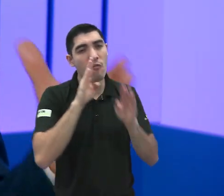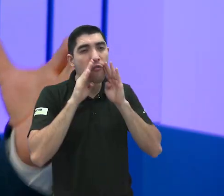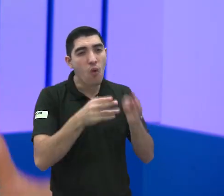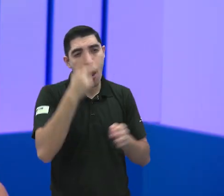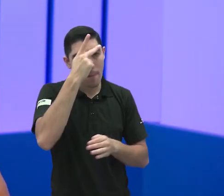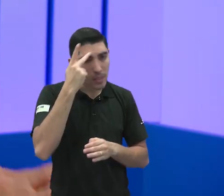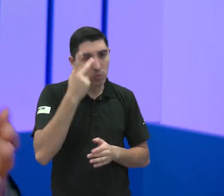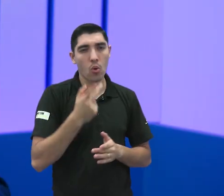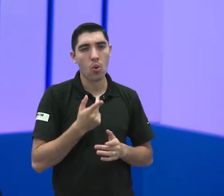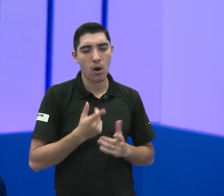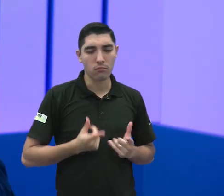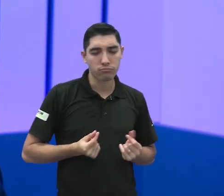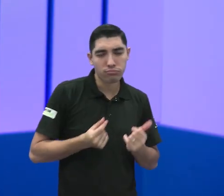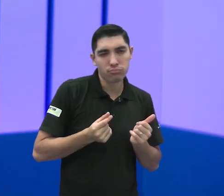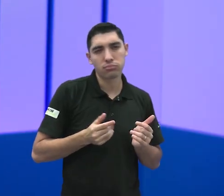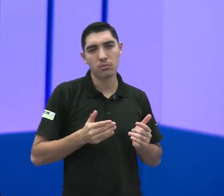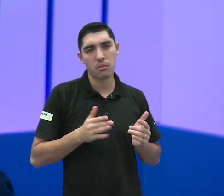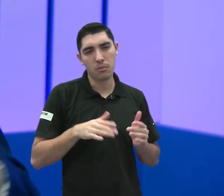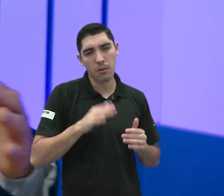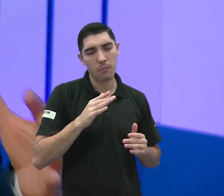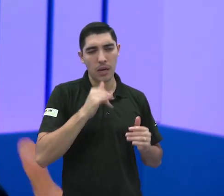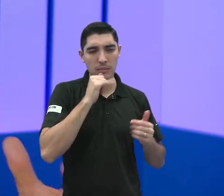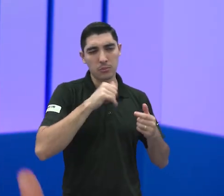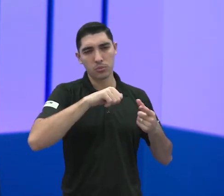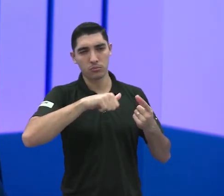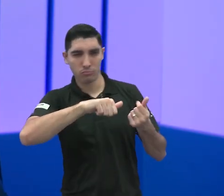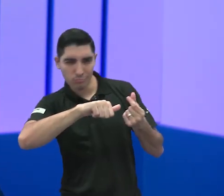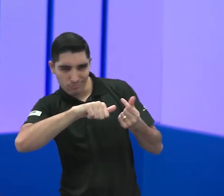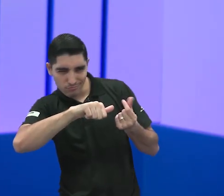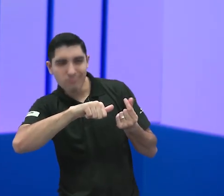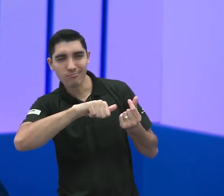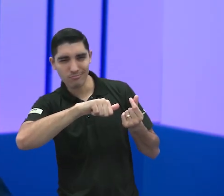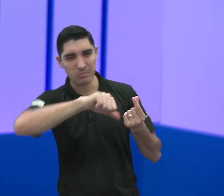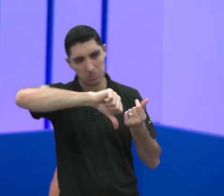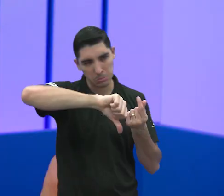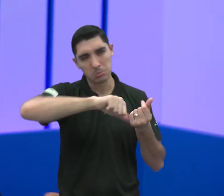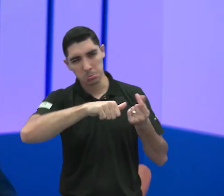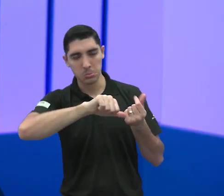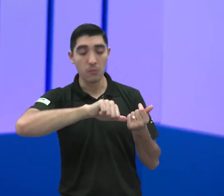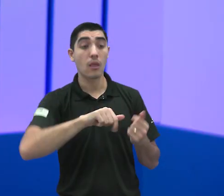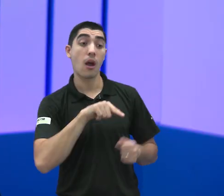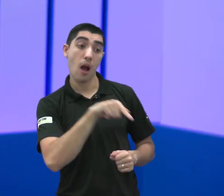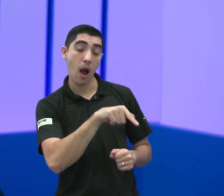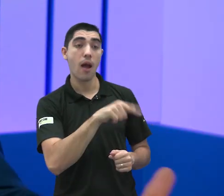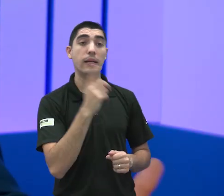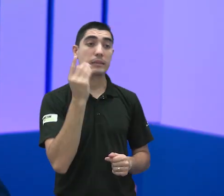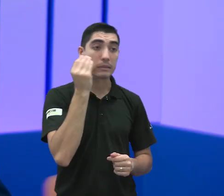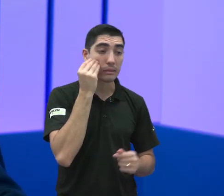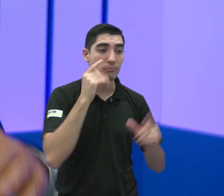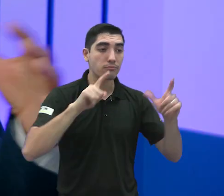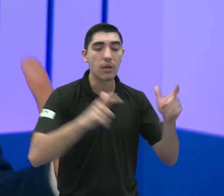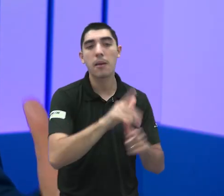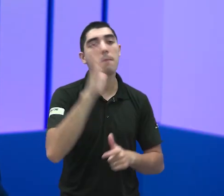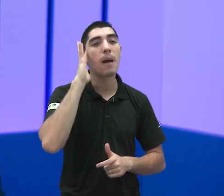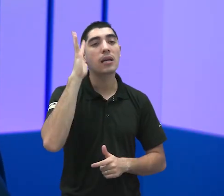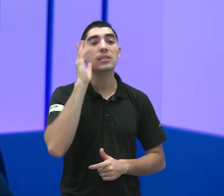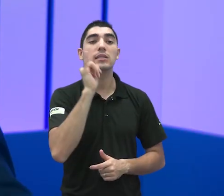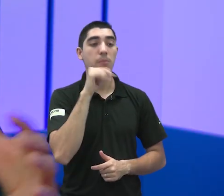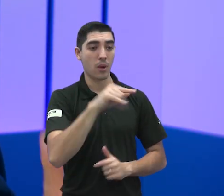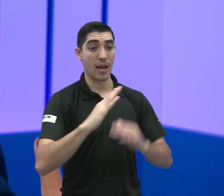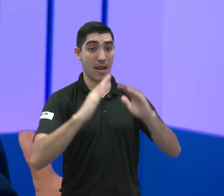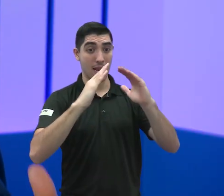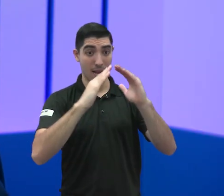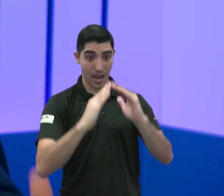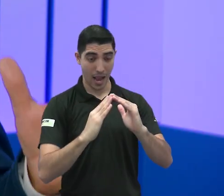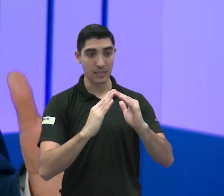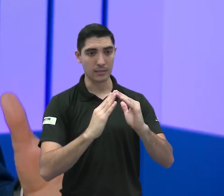espaços pequenos, de espaços inadequados. E isso, Mavi, provoca um reflexo muito imediato. Você imagina uma casa é